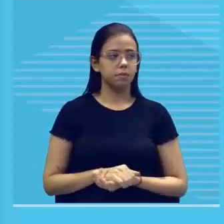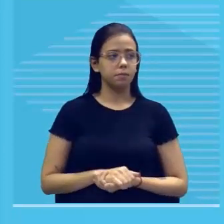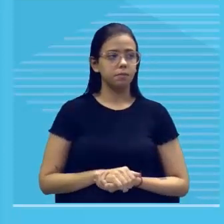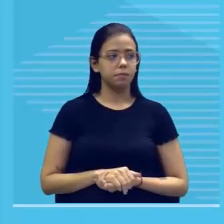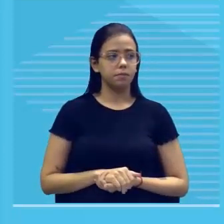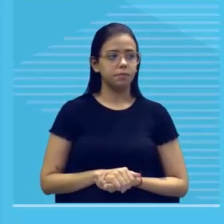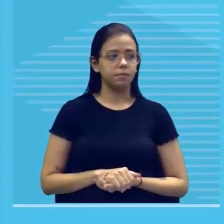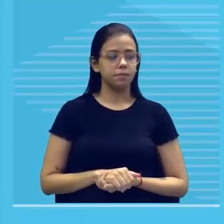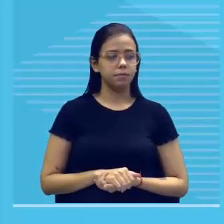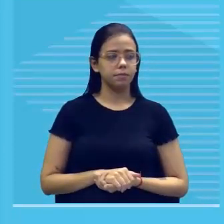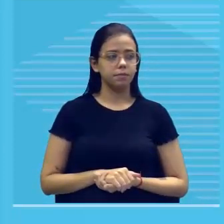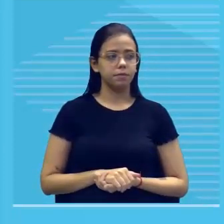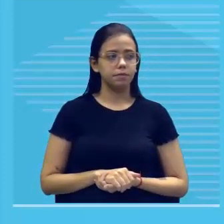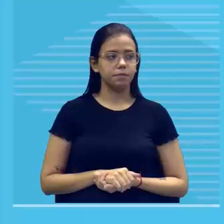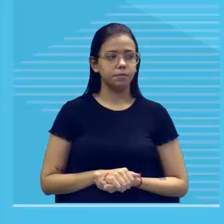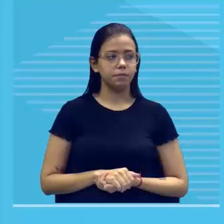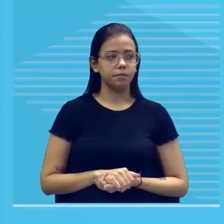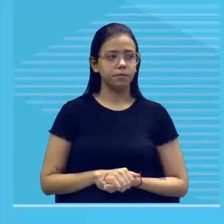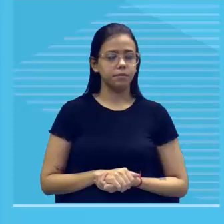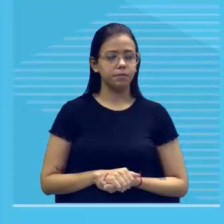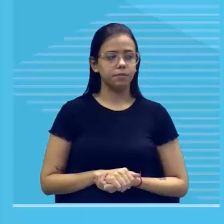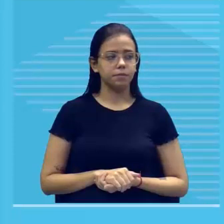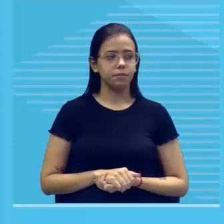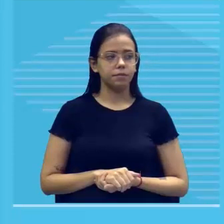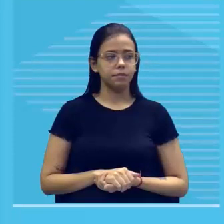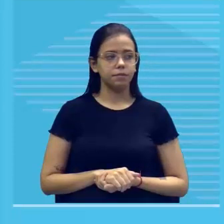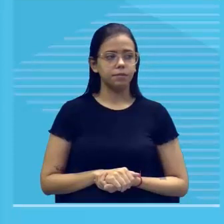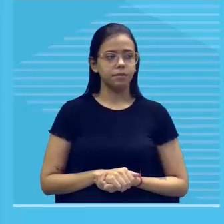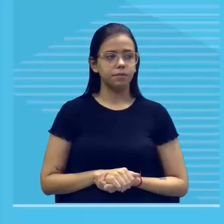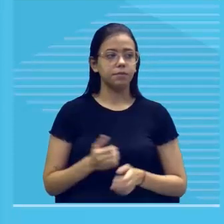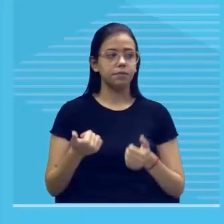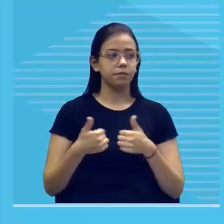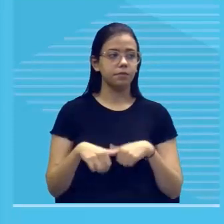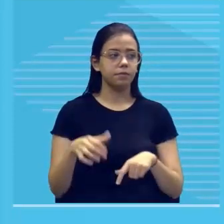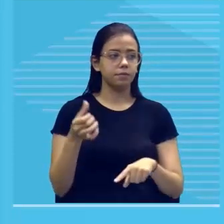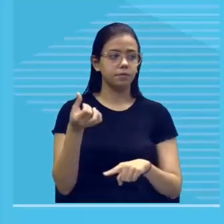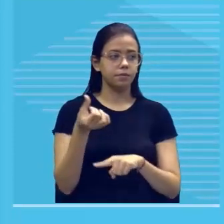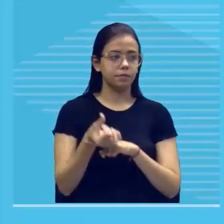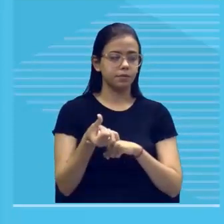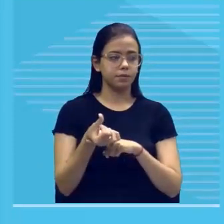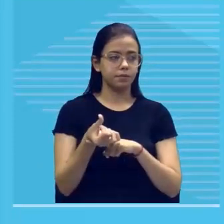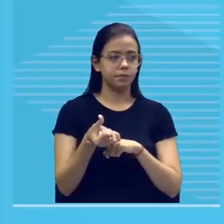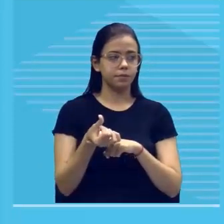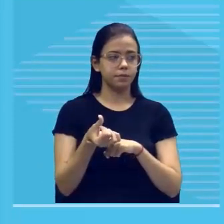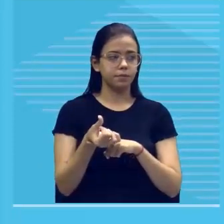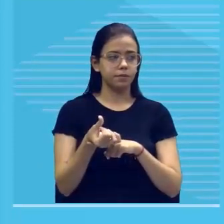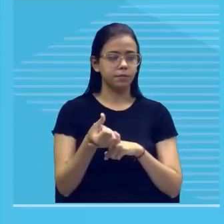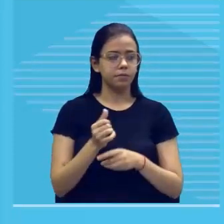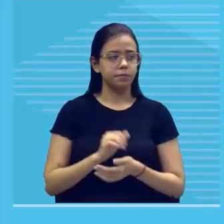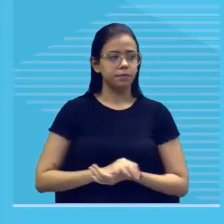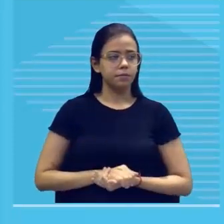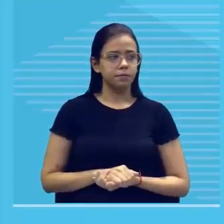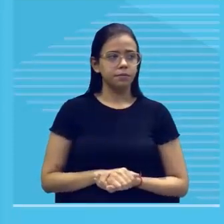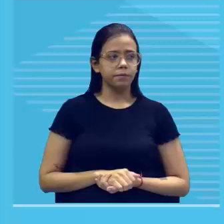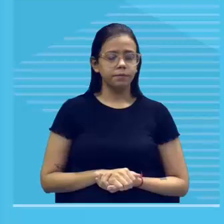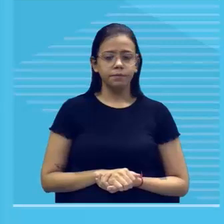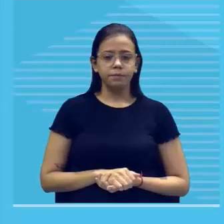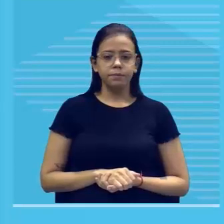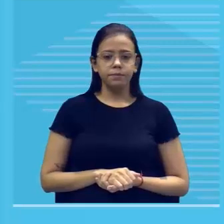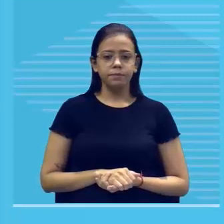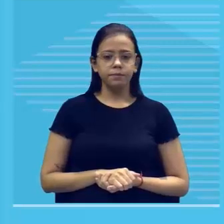Quanto é 36 dividido por 6 é 6 a 108